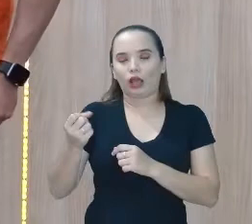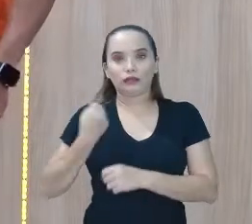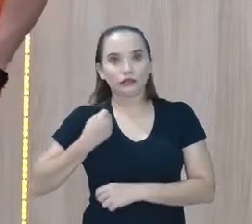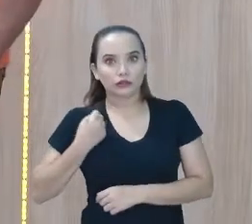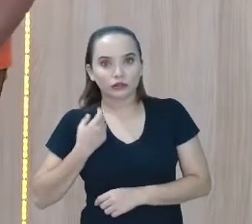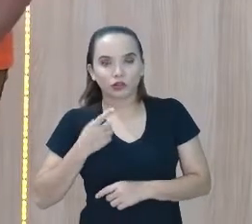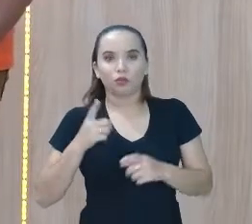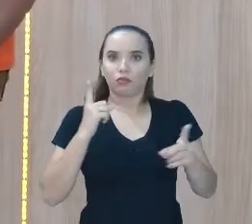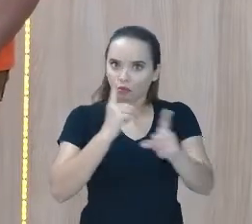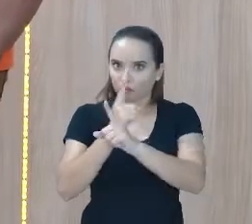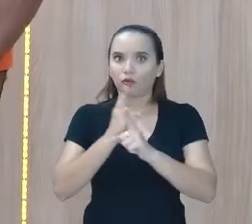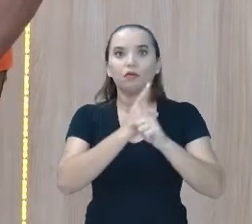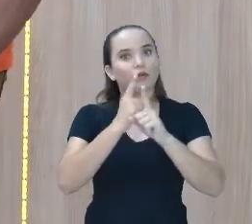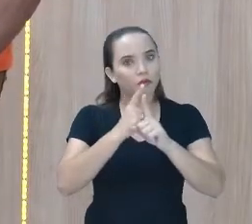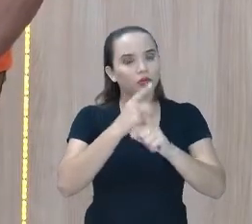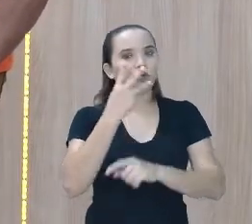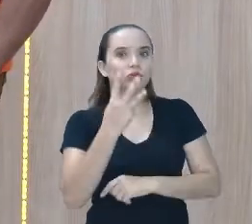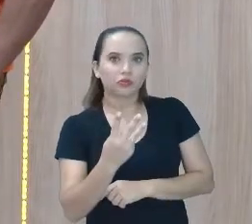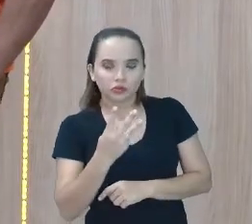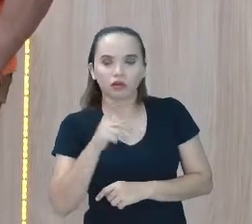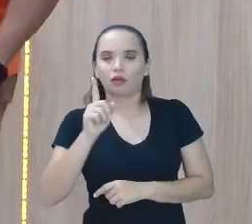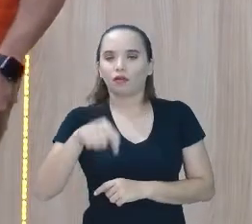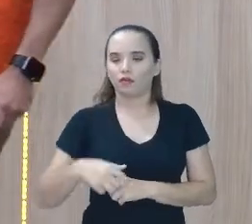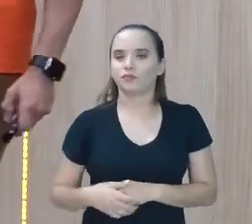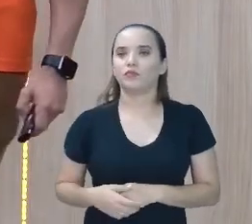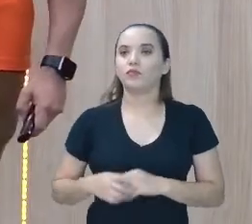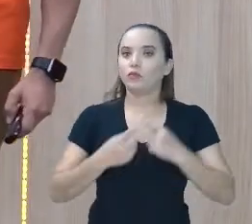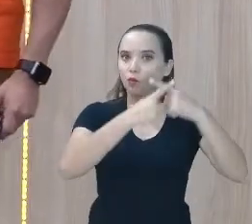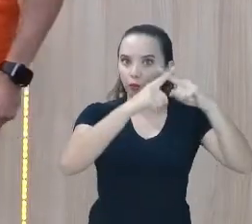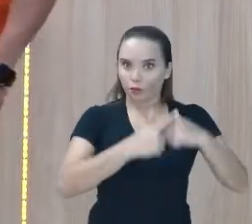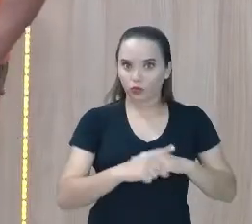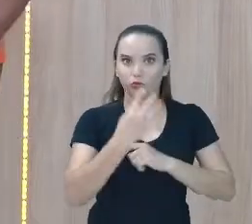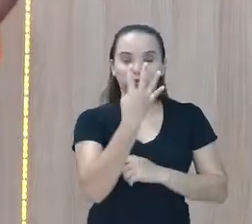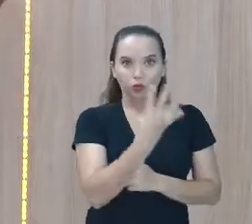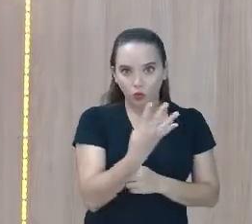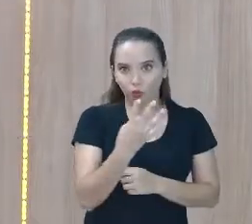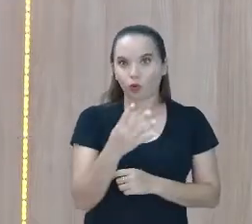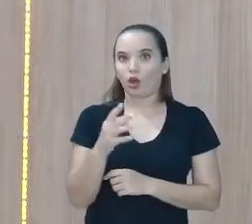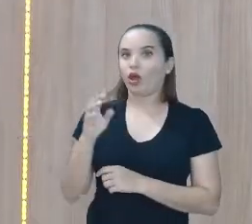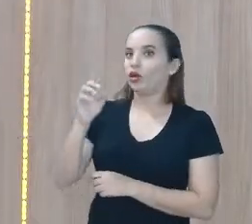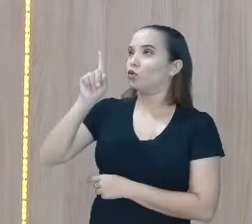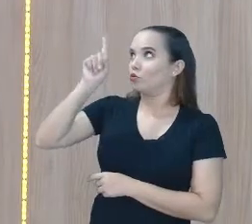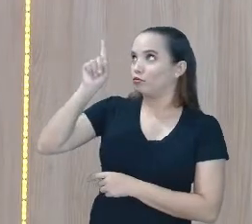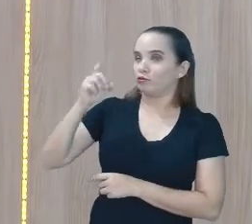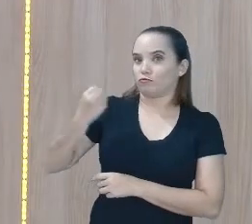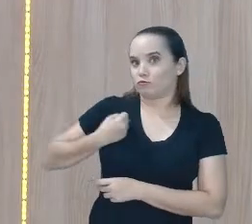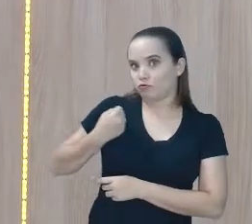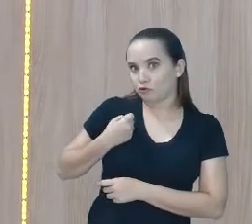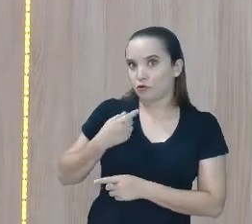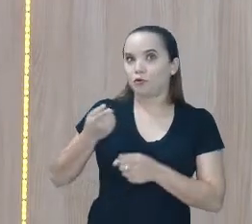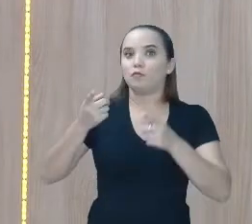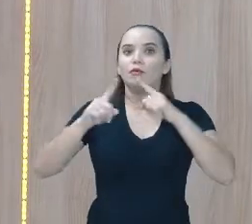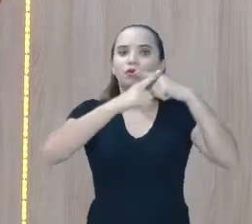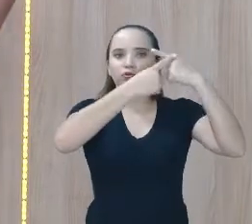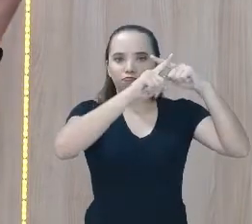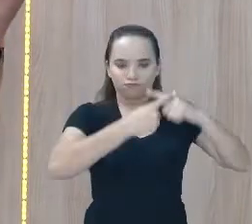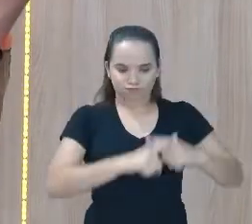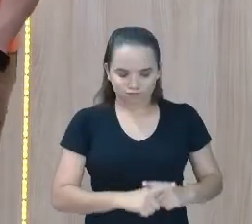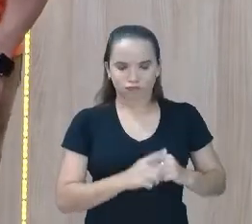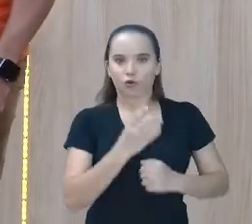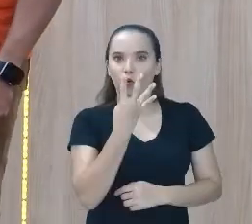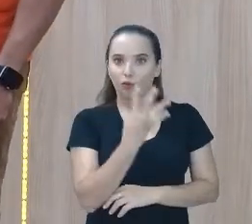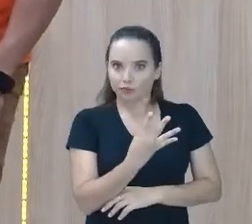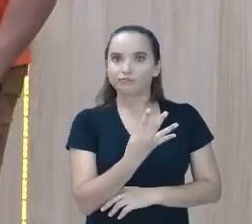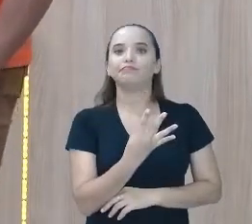seus múltiplos, certo? Para encontrar os múltiplos de 4, eu pego os números naturais e multiplico todos